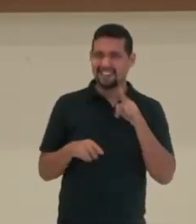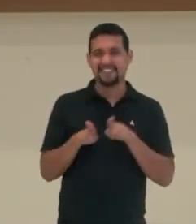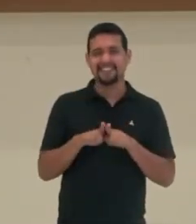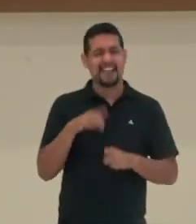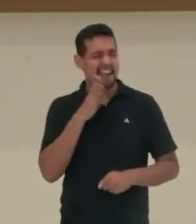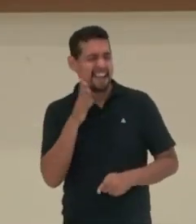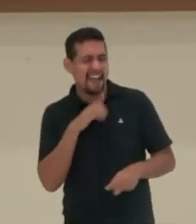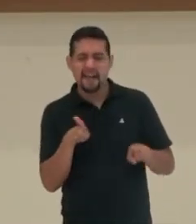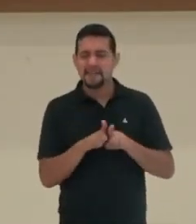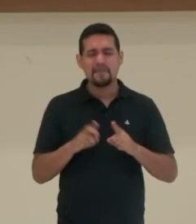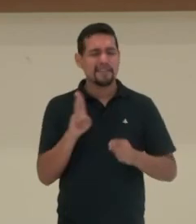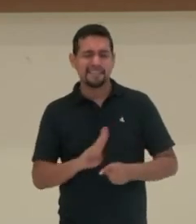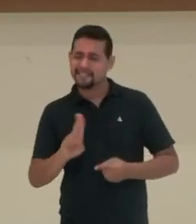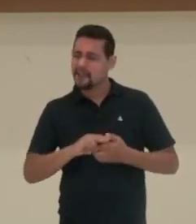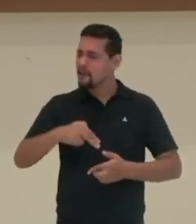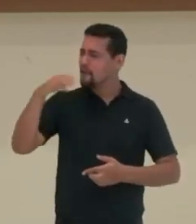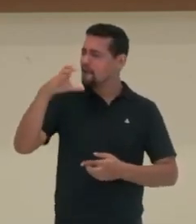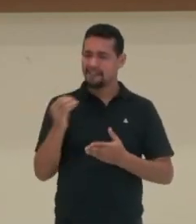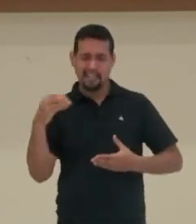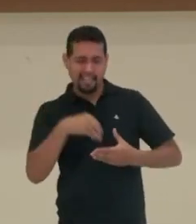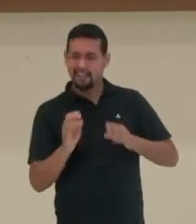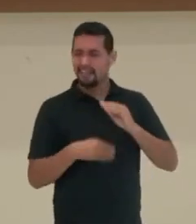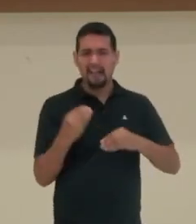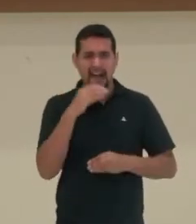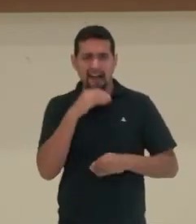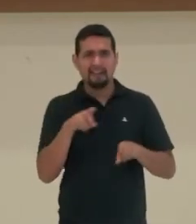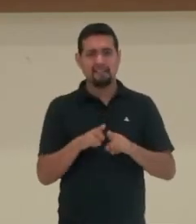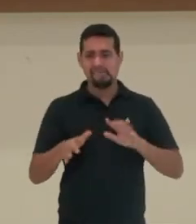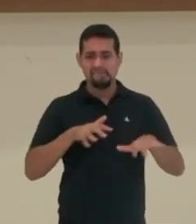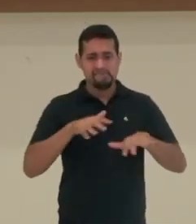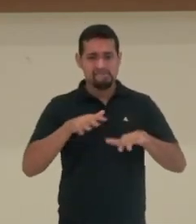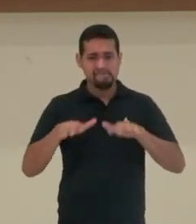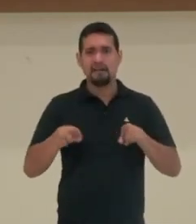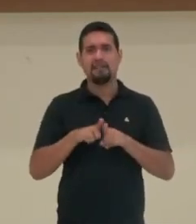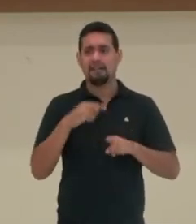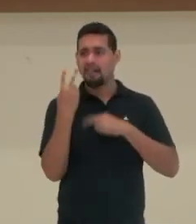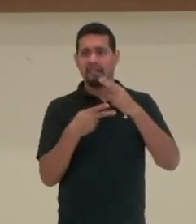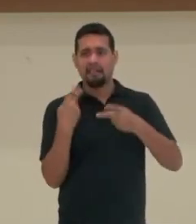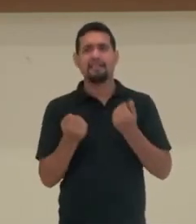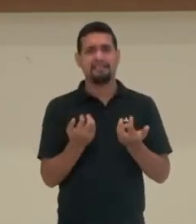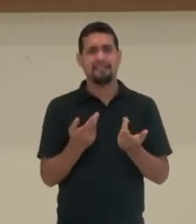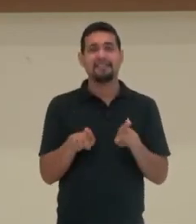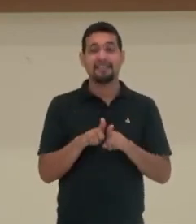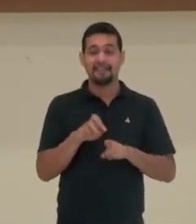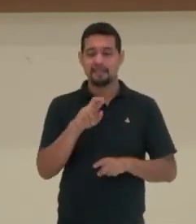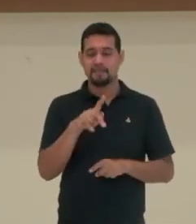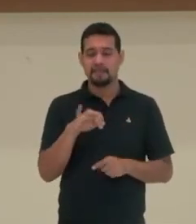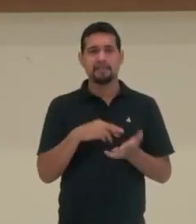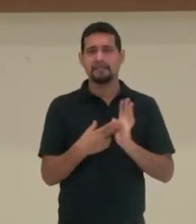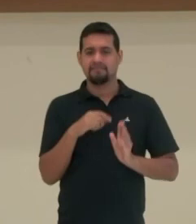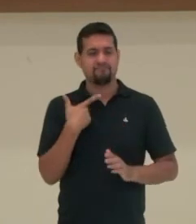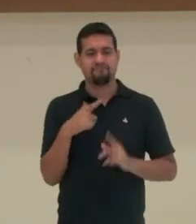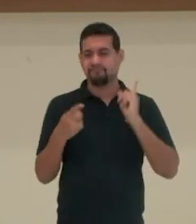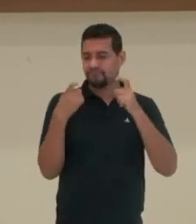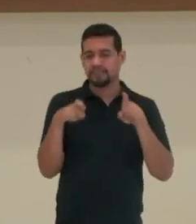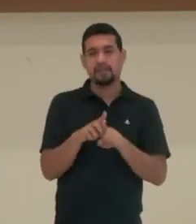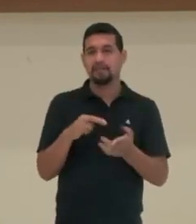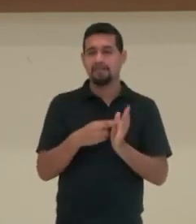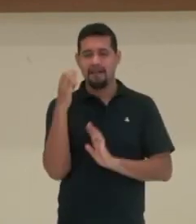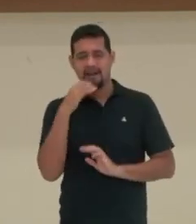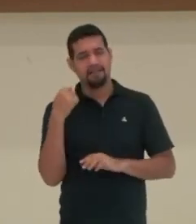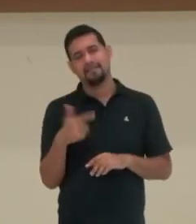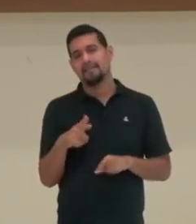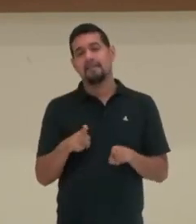legal e trazendo o Nordeste para dentro. Enfim, vai embolando a língua de tão rápido. O repente não tem essa preocupação de ser